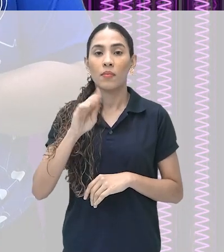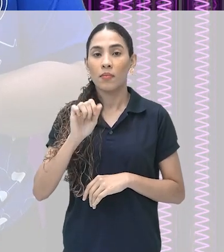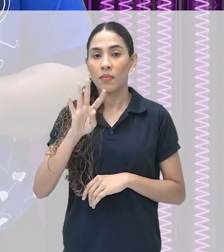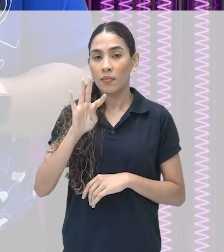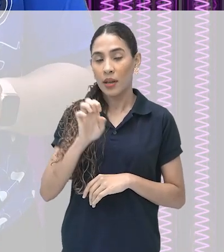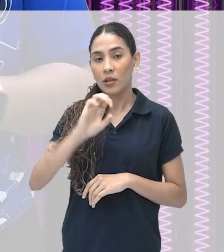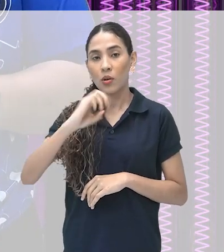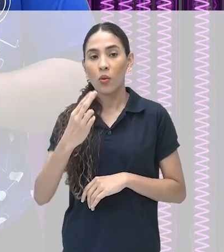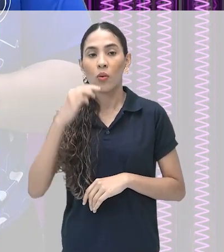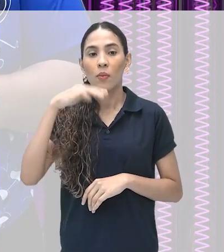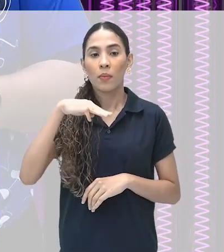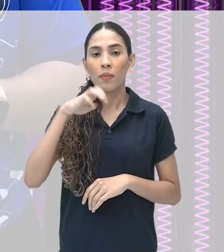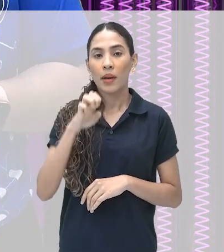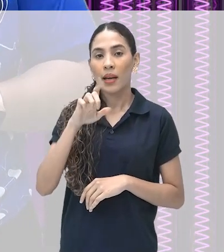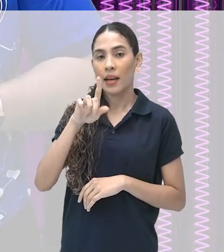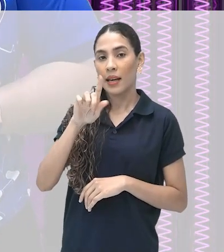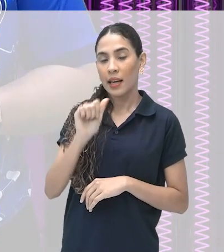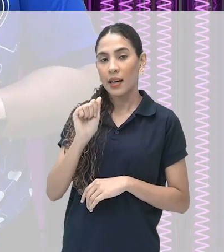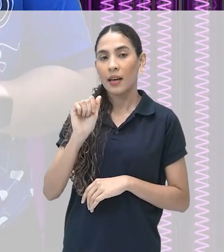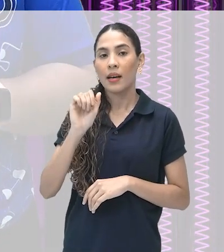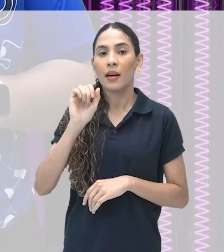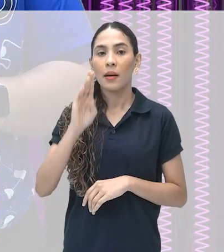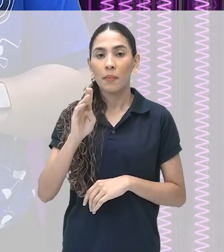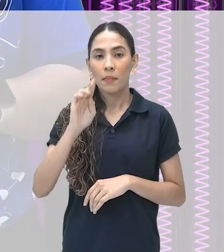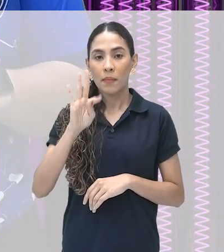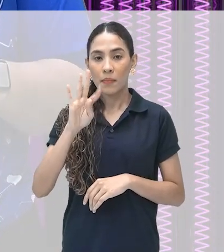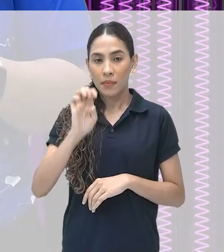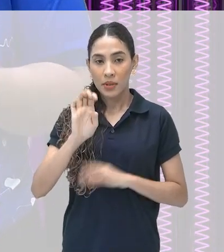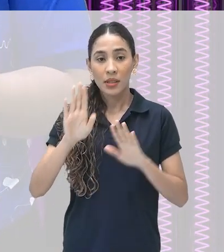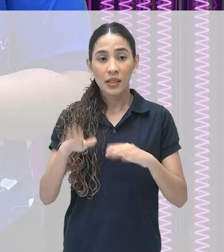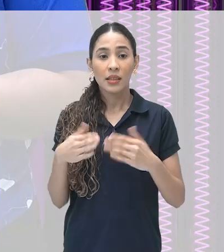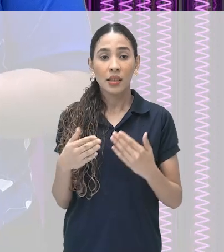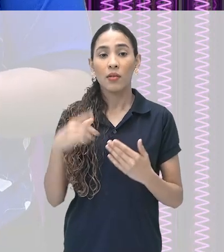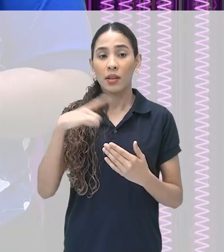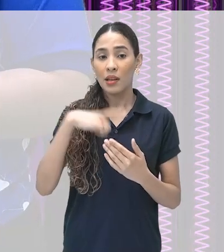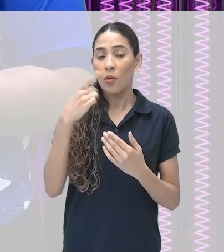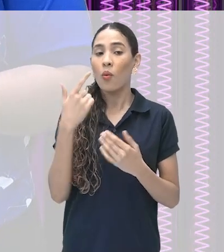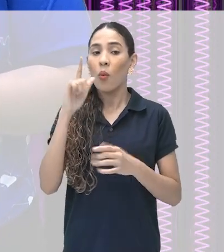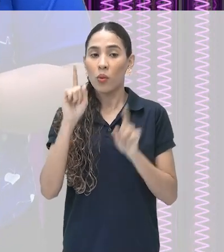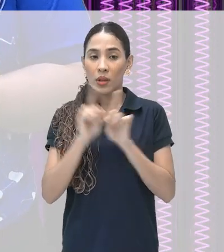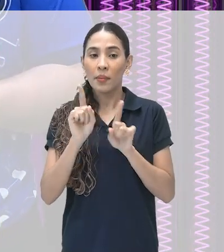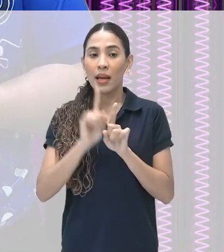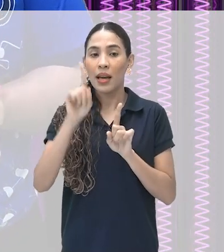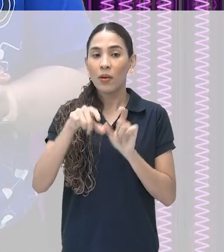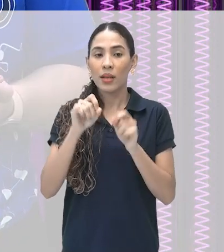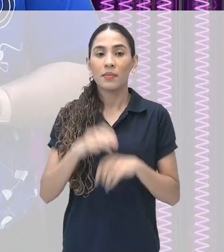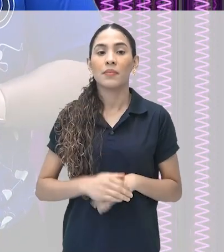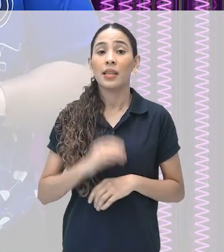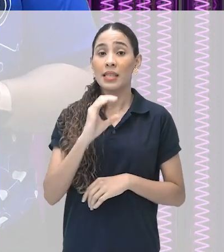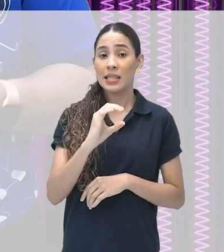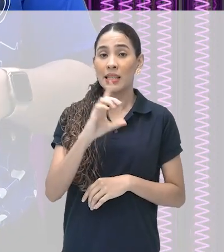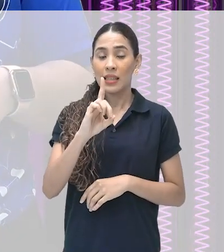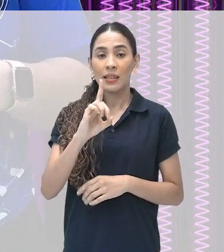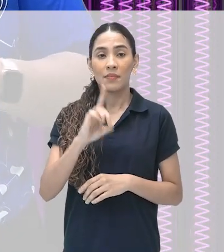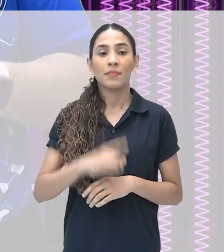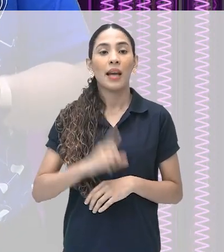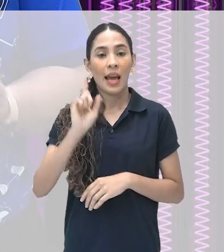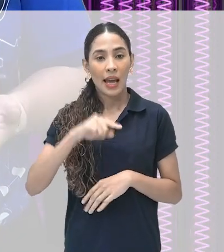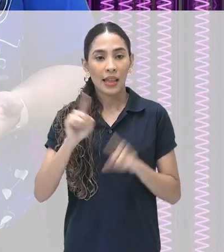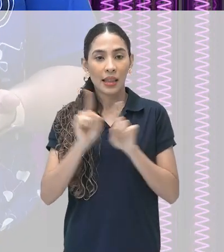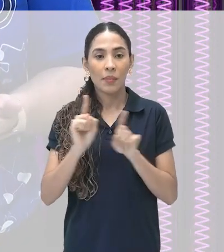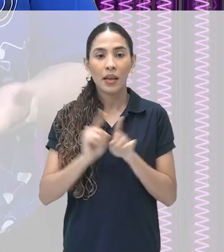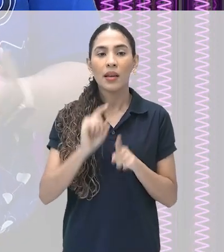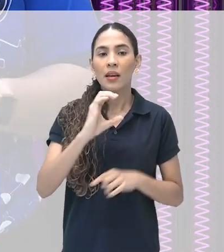tá bom? E continuando, nós vamos ver aqui outro dispositivo que é o CD. O CD é um